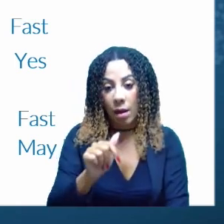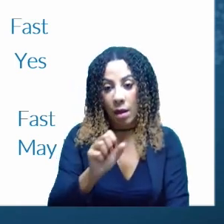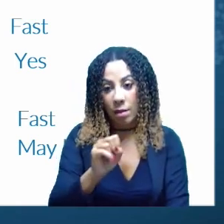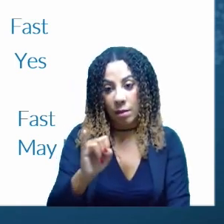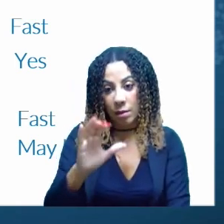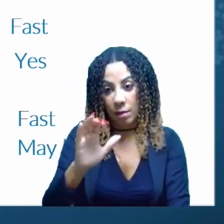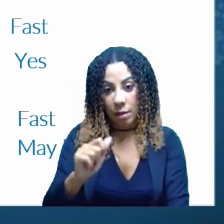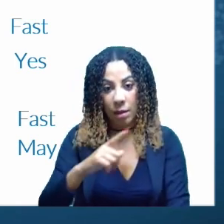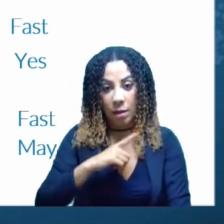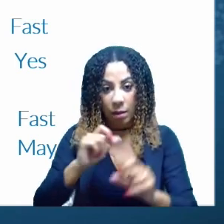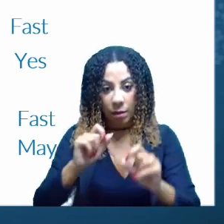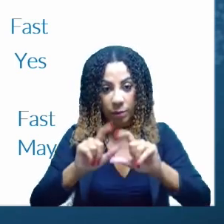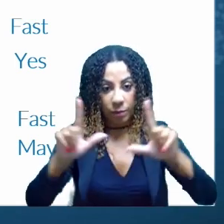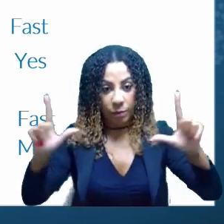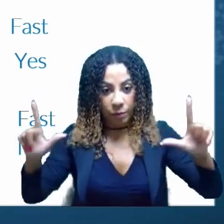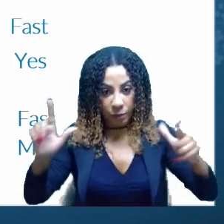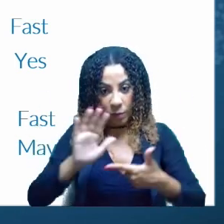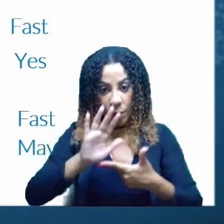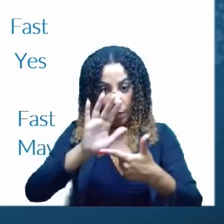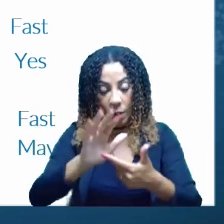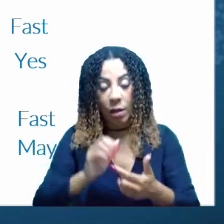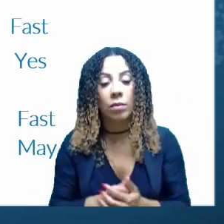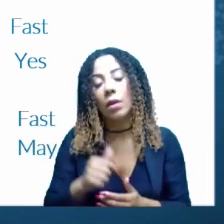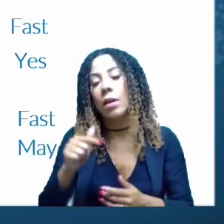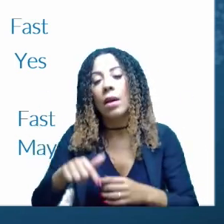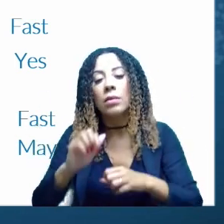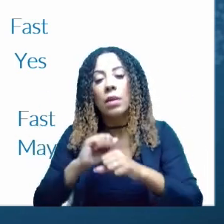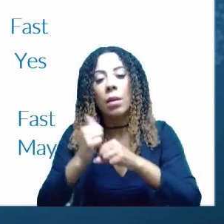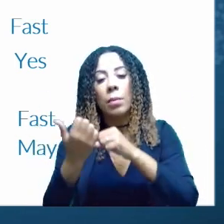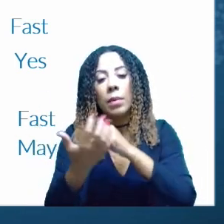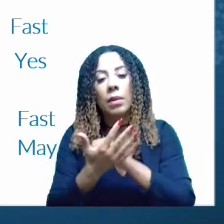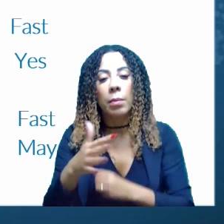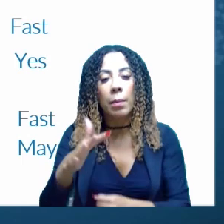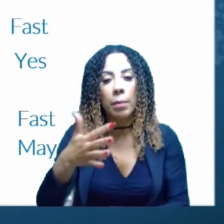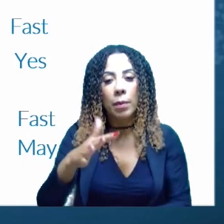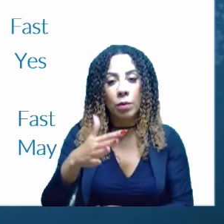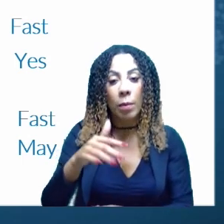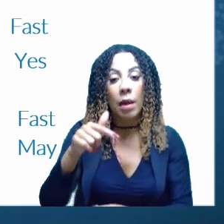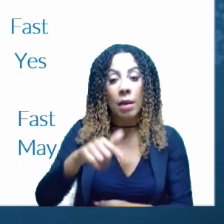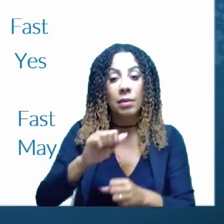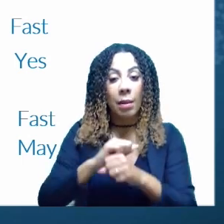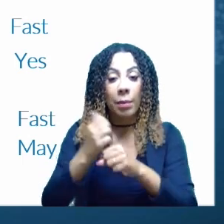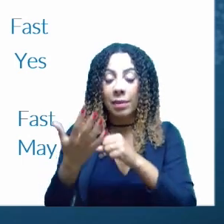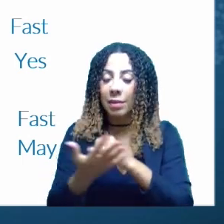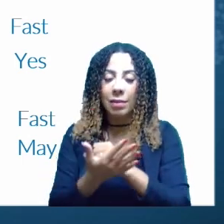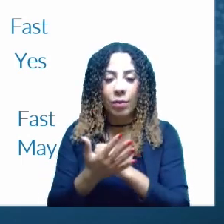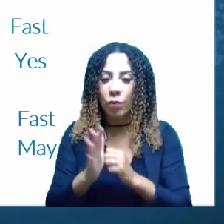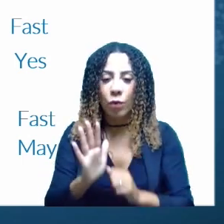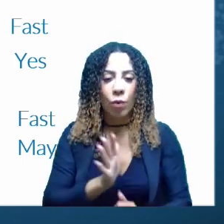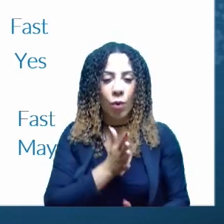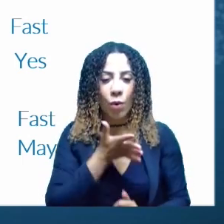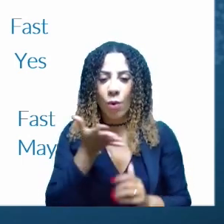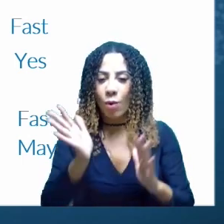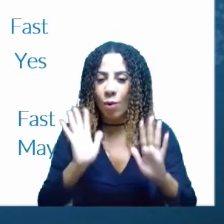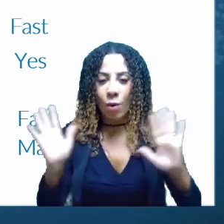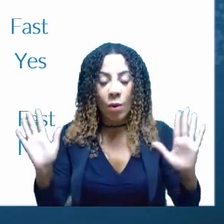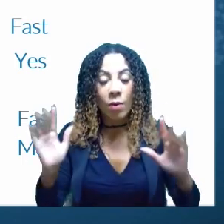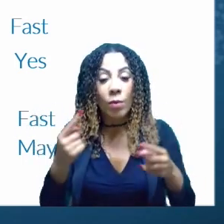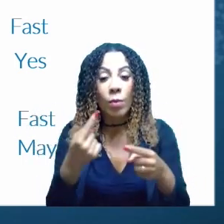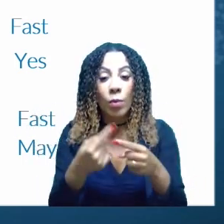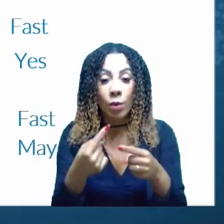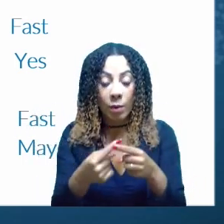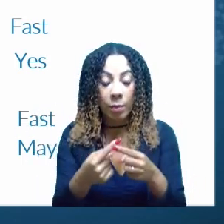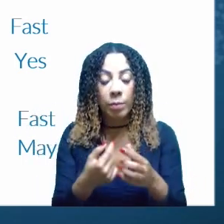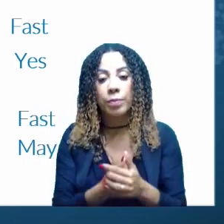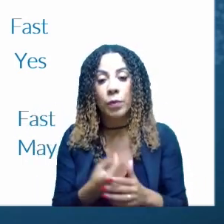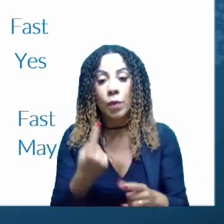na tela. Com essa pandemia, mais ou menos, essa pandemia foi um desastre, porque